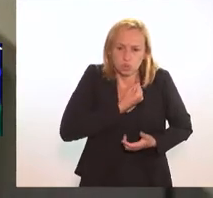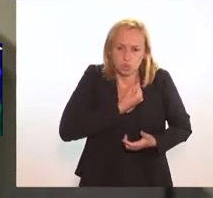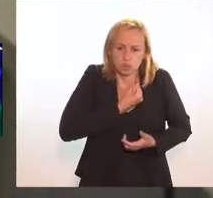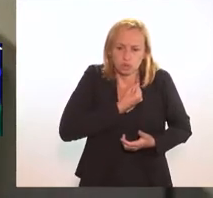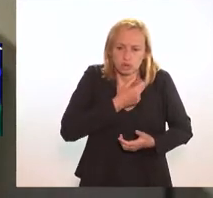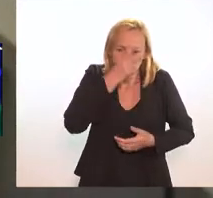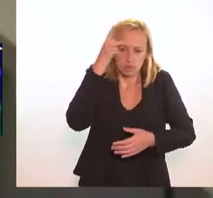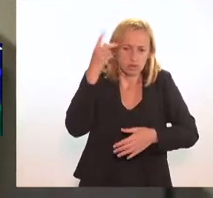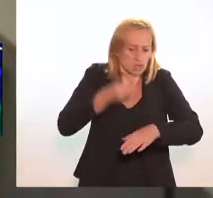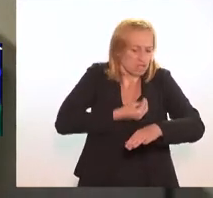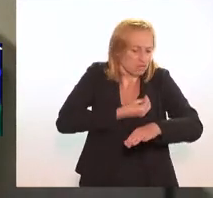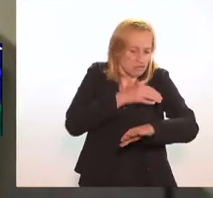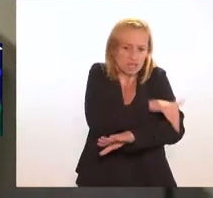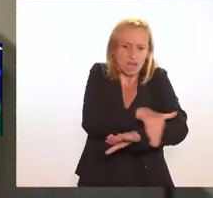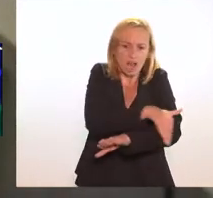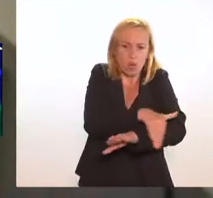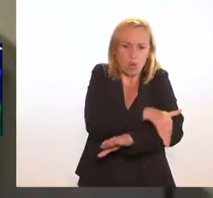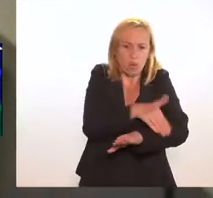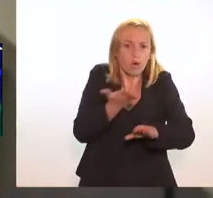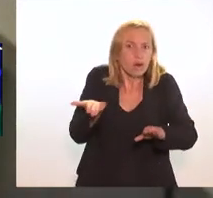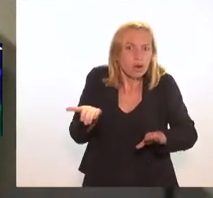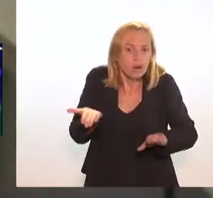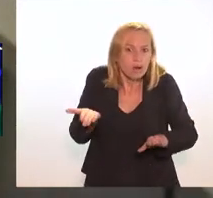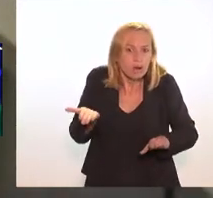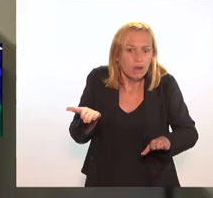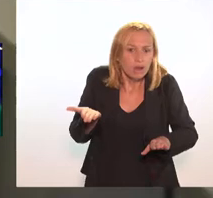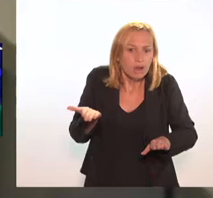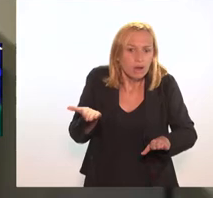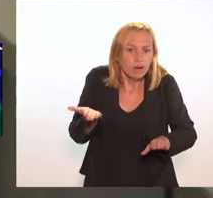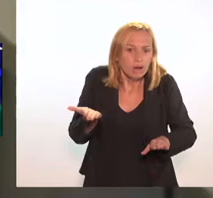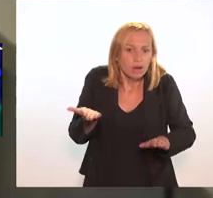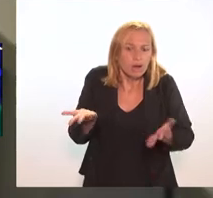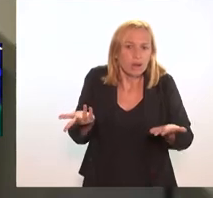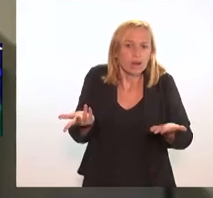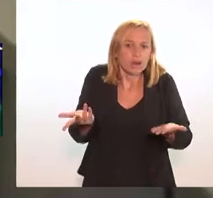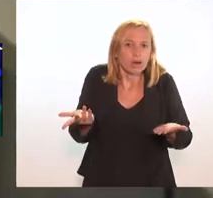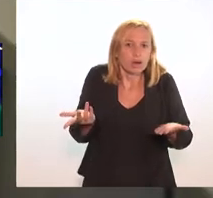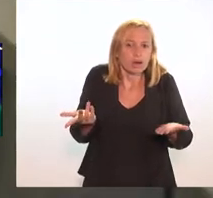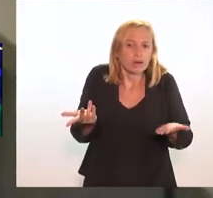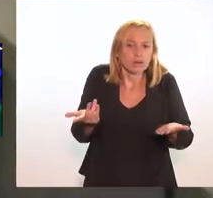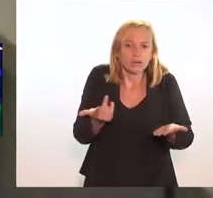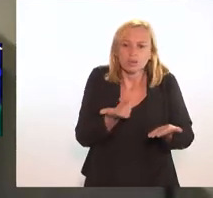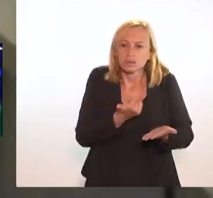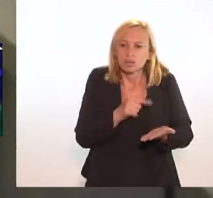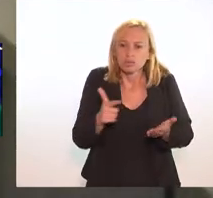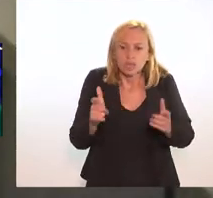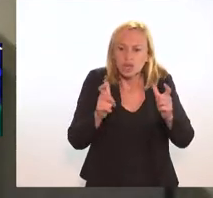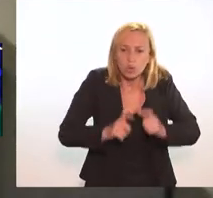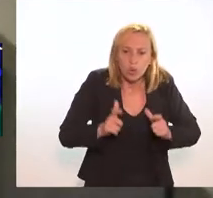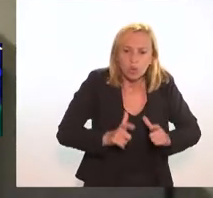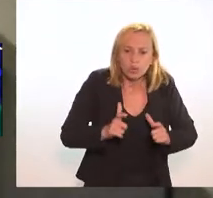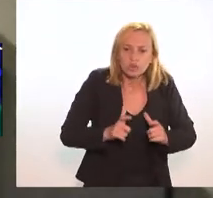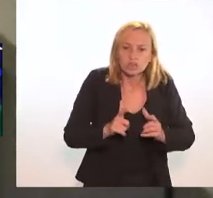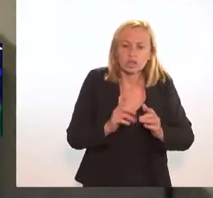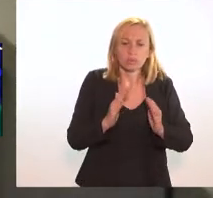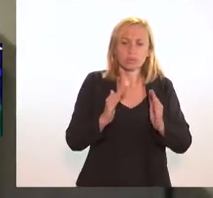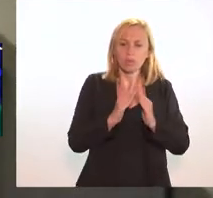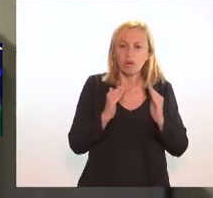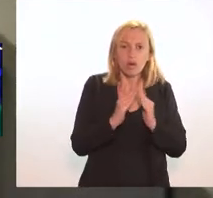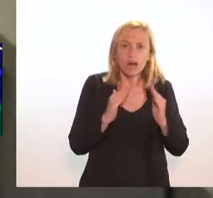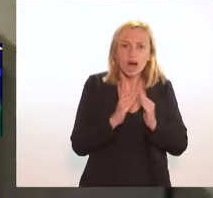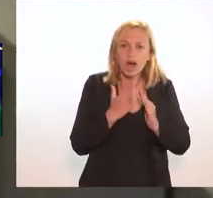presente momento, de gente que não era de população de rua, que não tem mais onde morar, não tem mais o que comer,